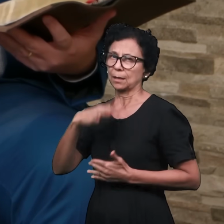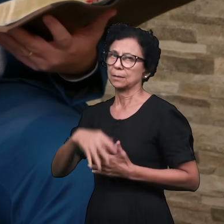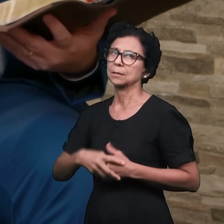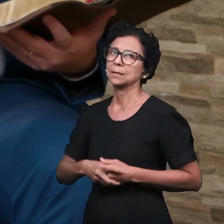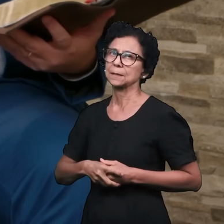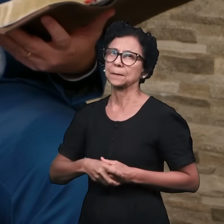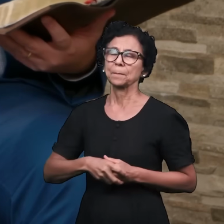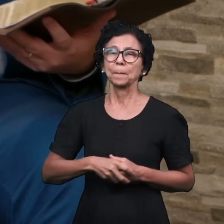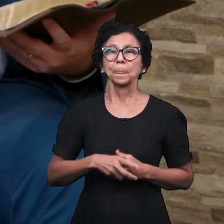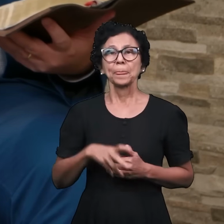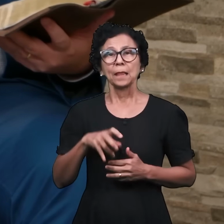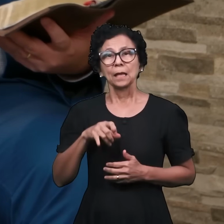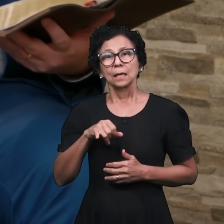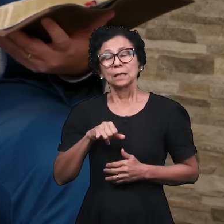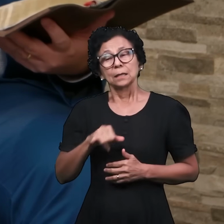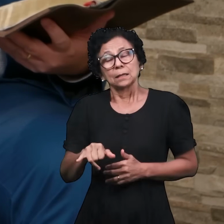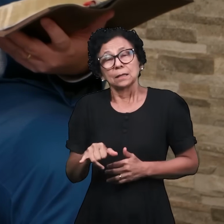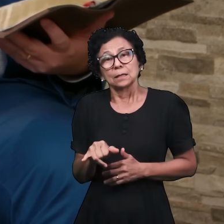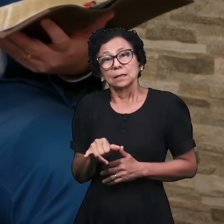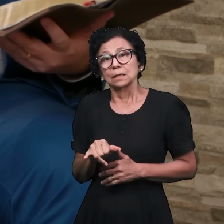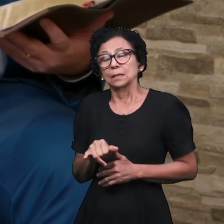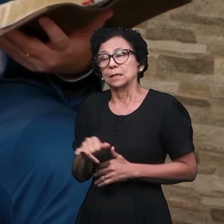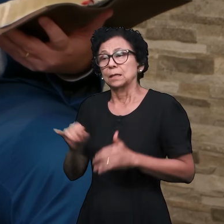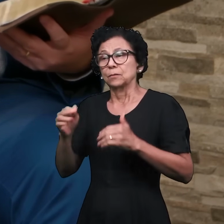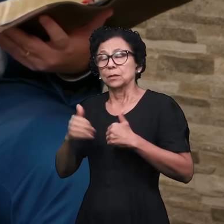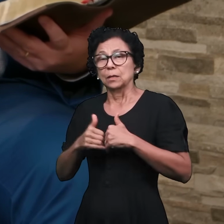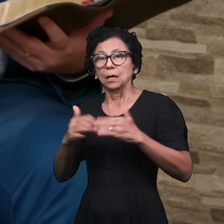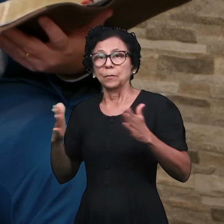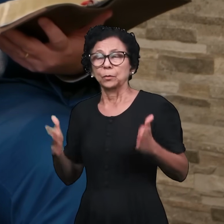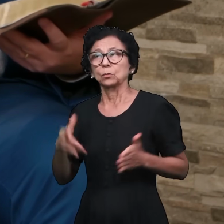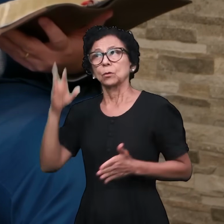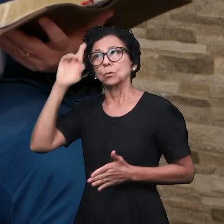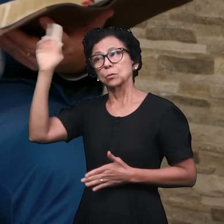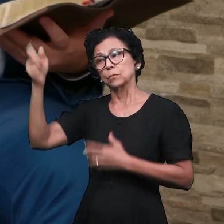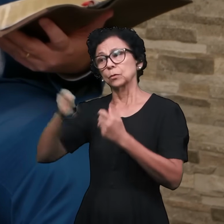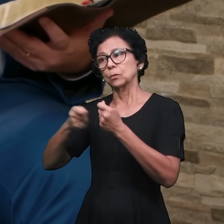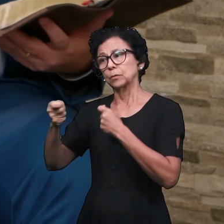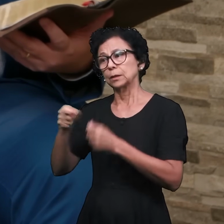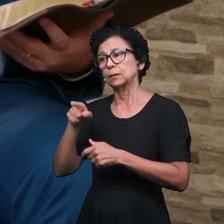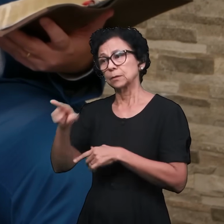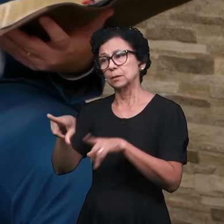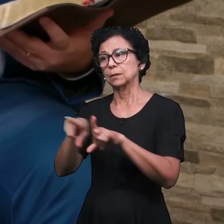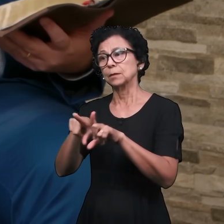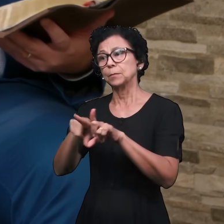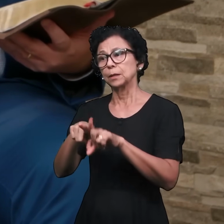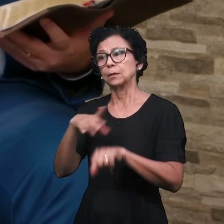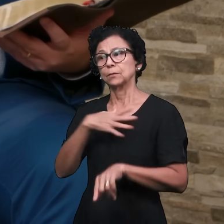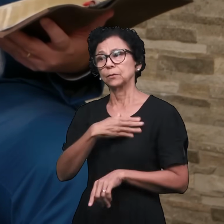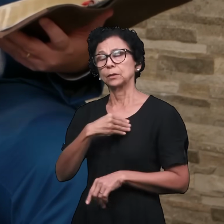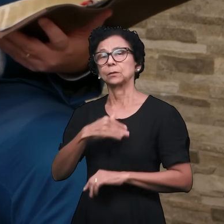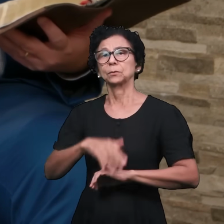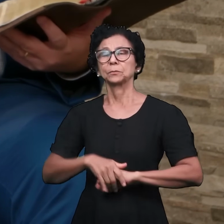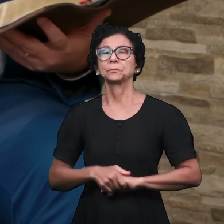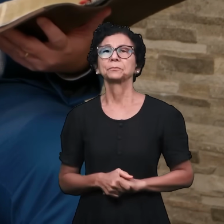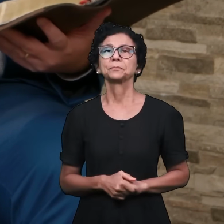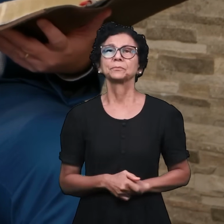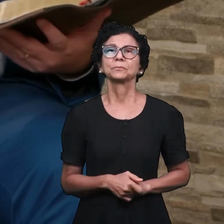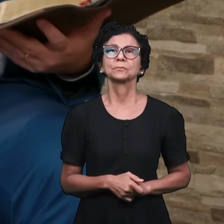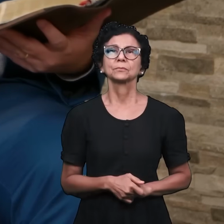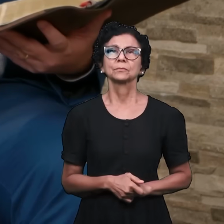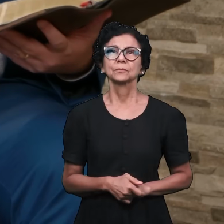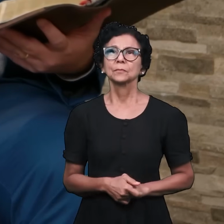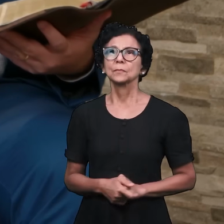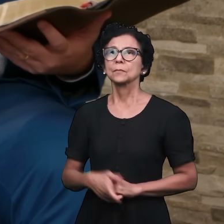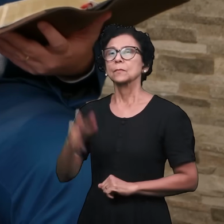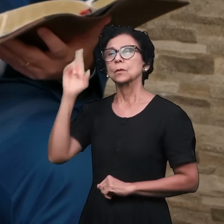achado. Se, porém, o deixares, ele te rejeitará também. Olha, pois, agora, porque o Senhor te escolheu para edificares uma